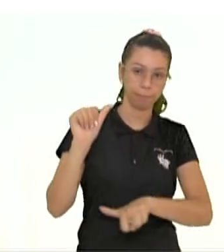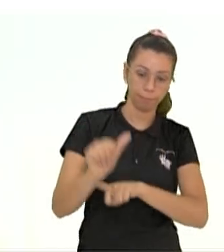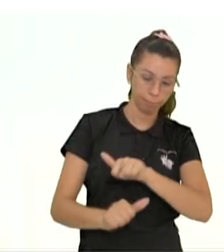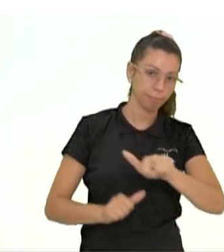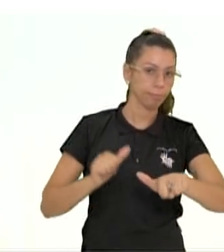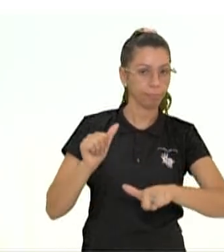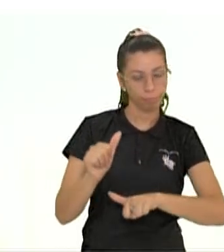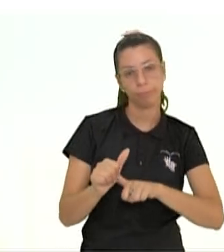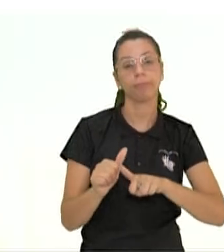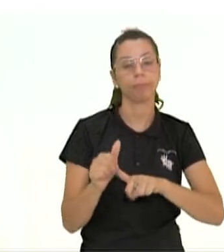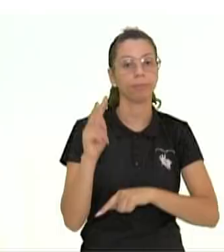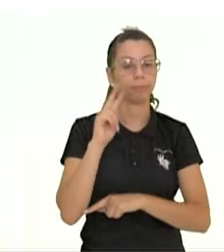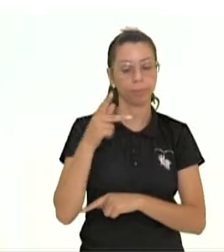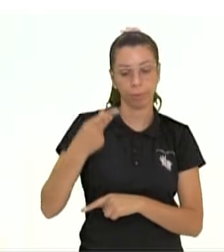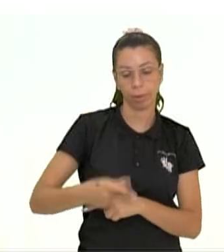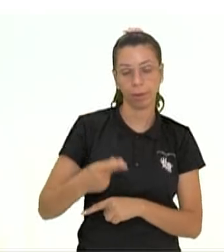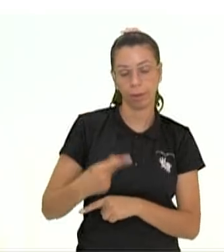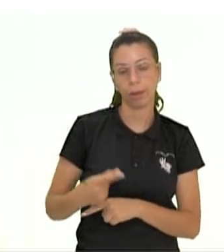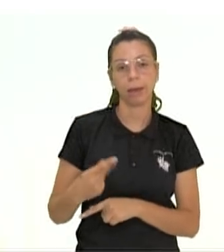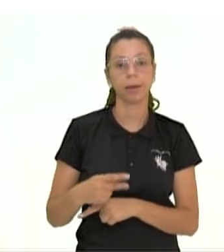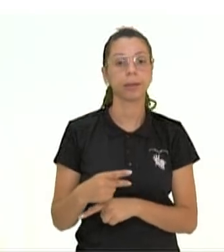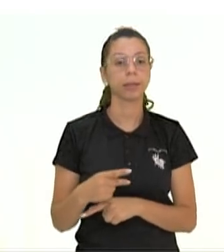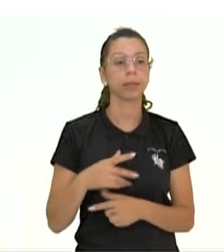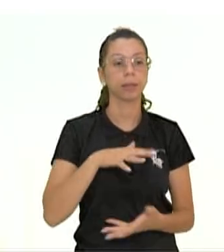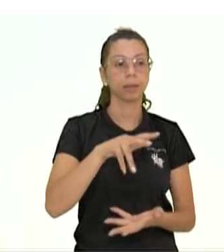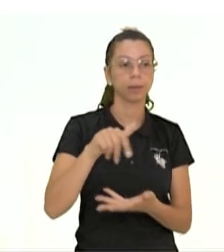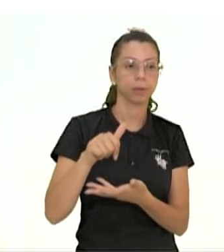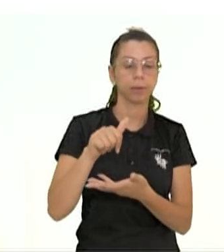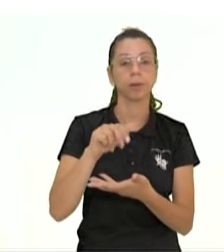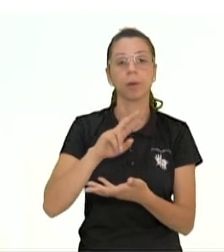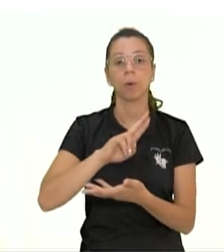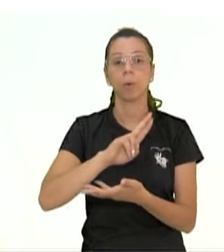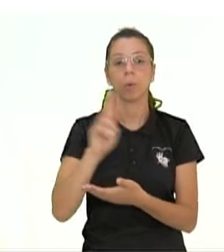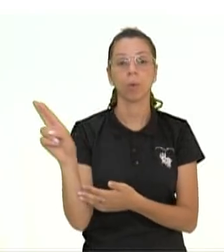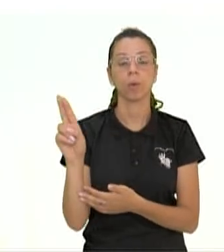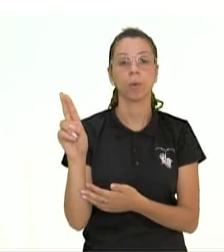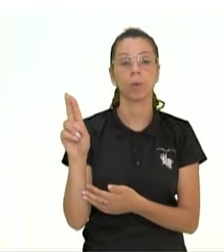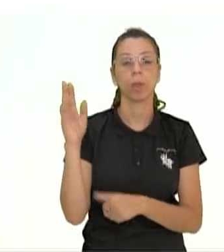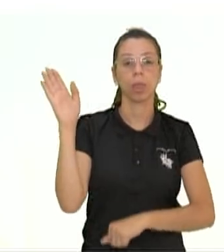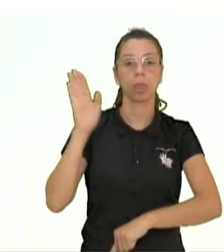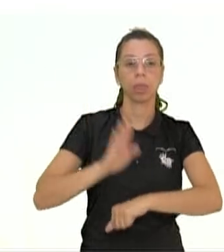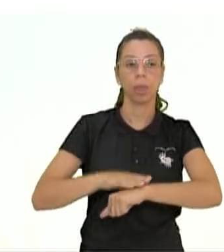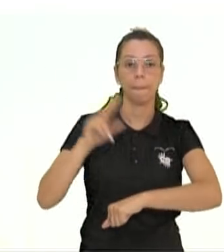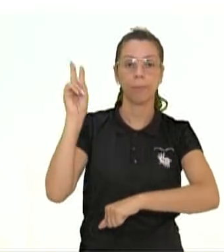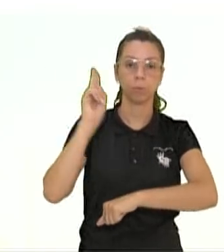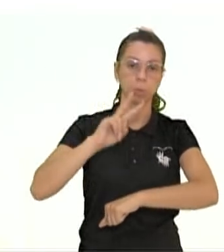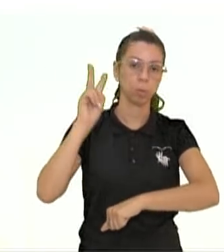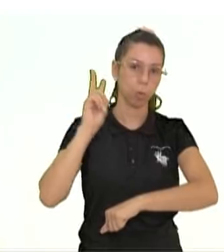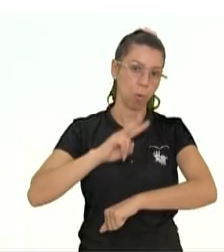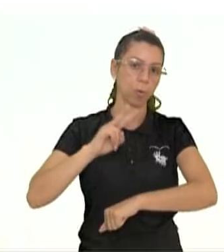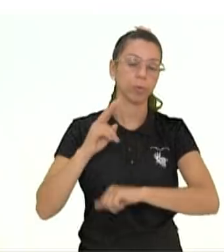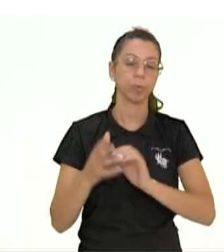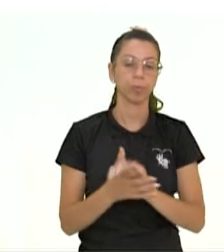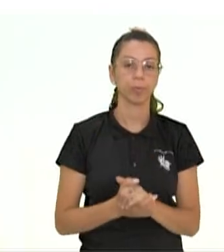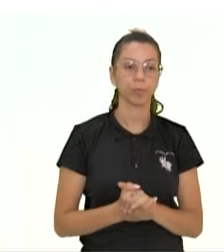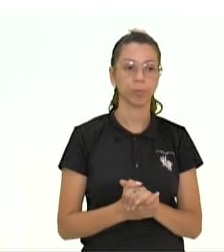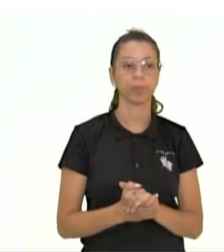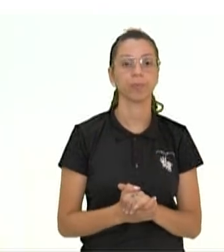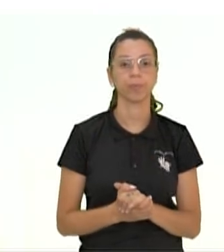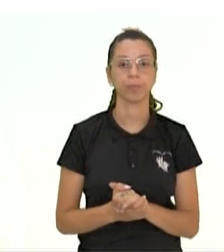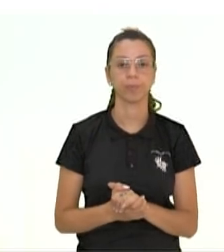na trajetória dos seres humanos na Terra é chamado de tempo histórico. Esse é o tempo histórico,